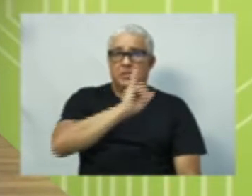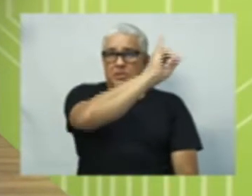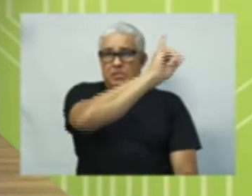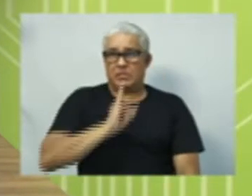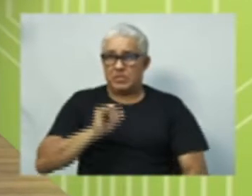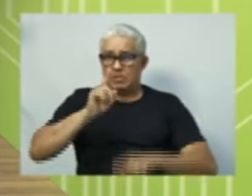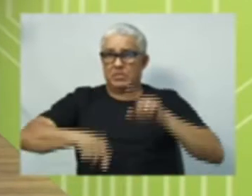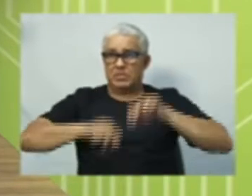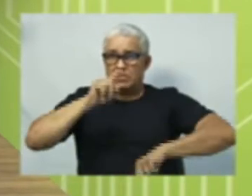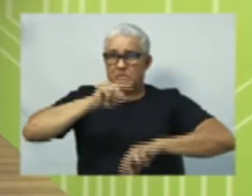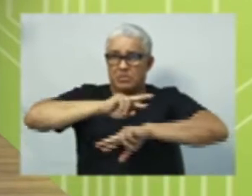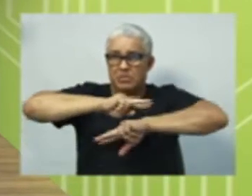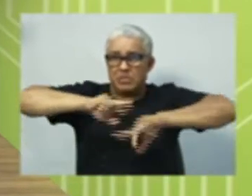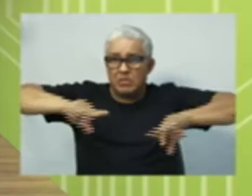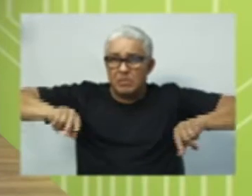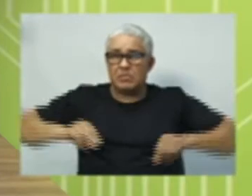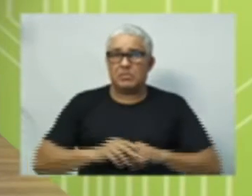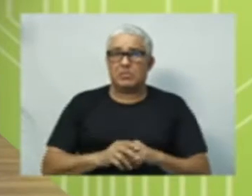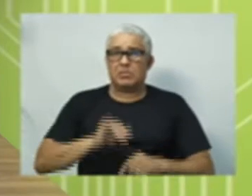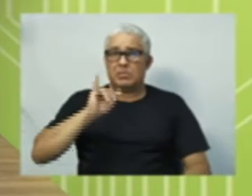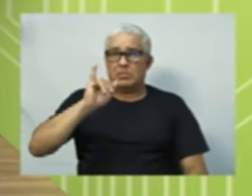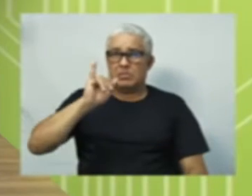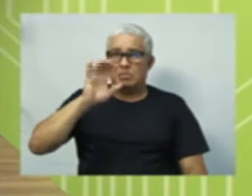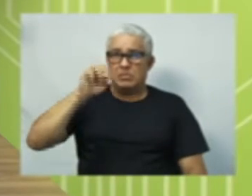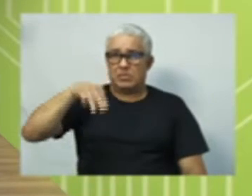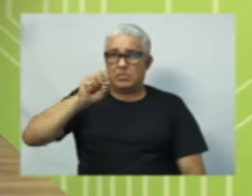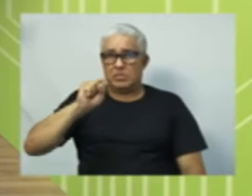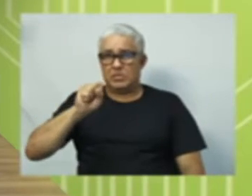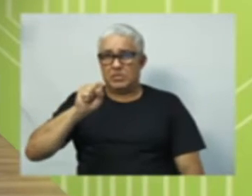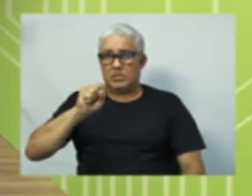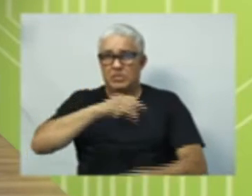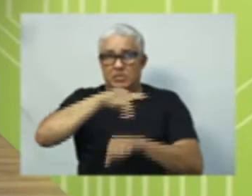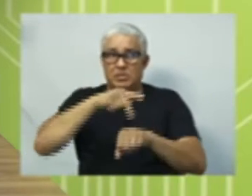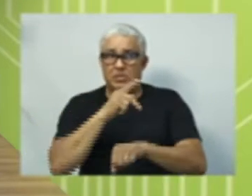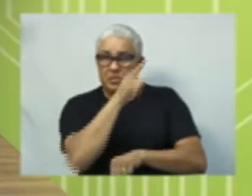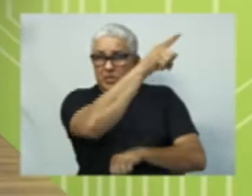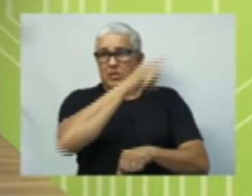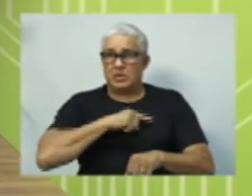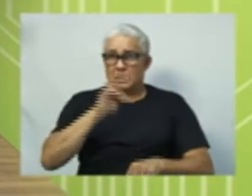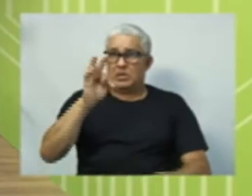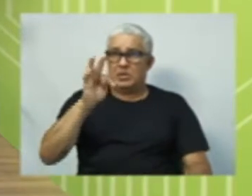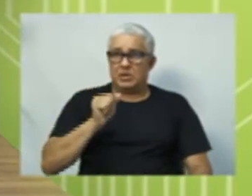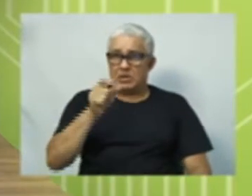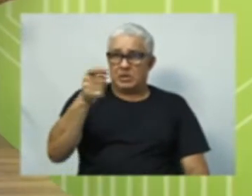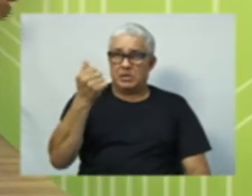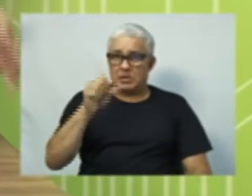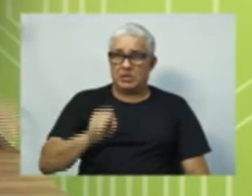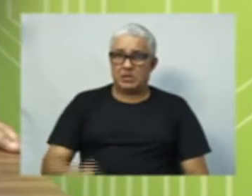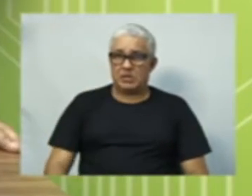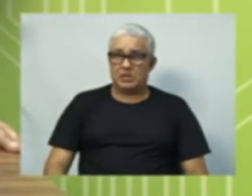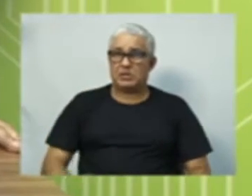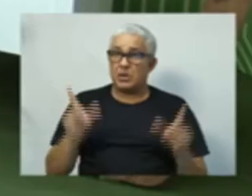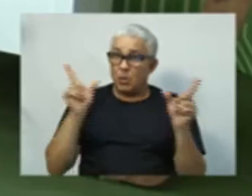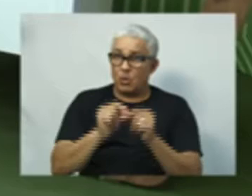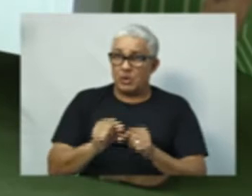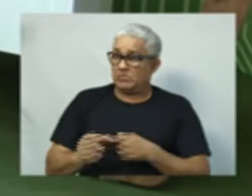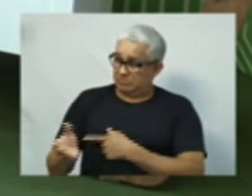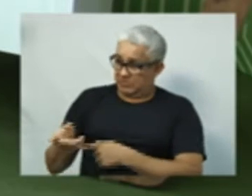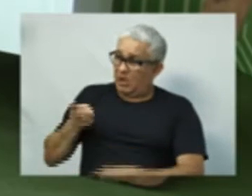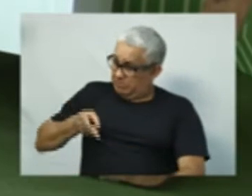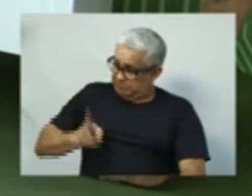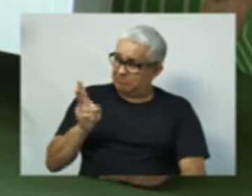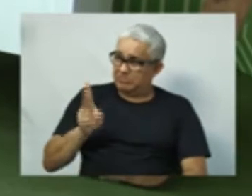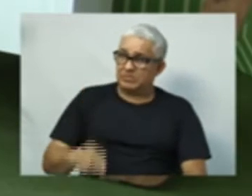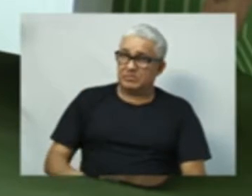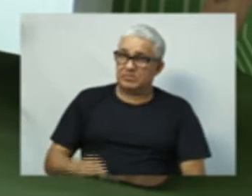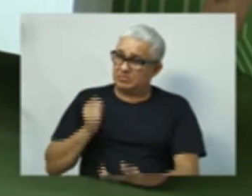produto, ICMS para o exterior e várias outras taxas. Resumindo, ela continua, né, professora Fernanda? Seu Mary Kay continua